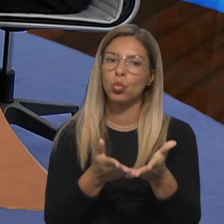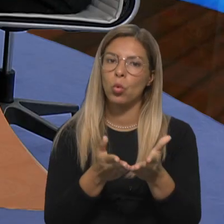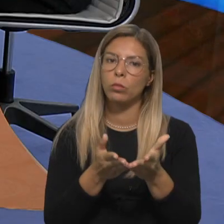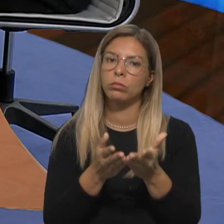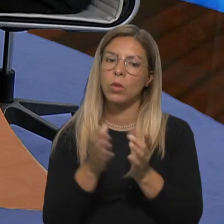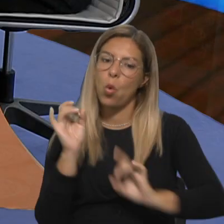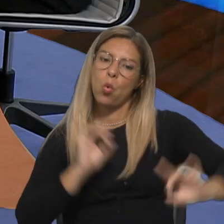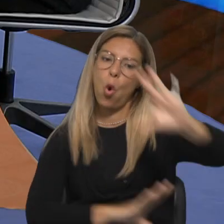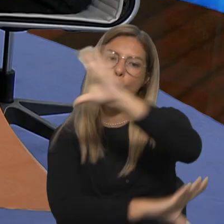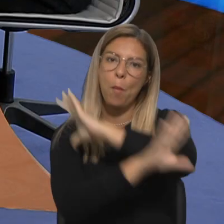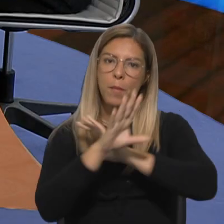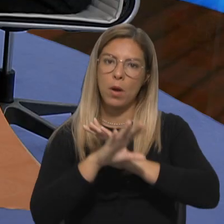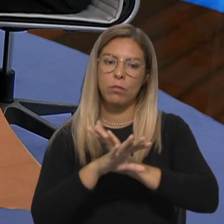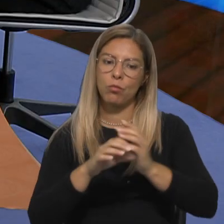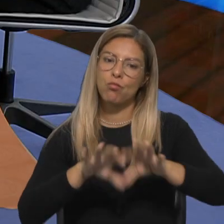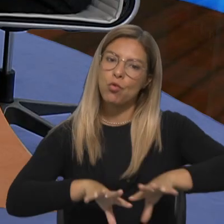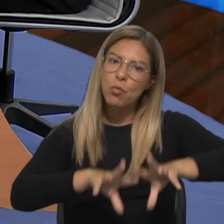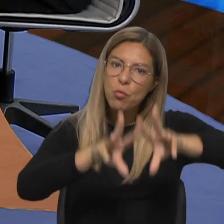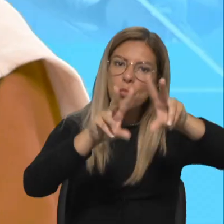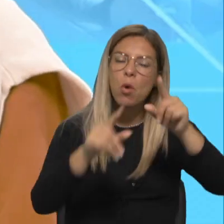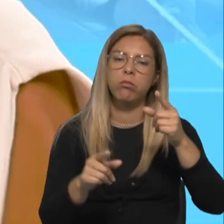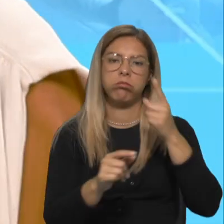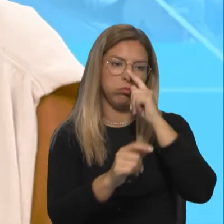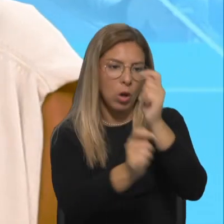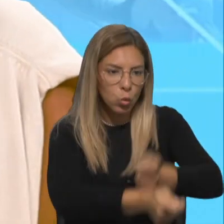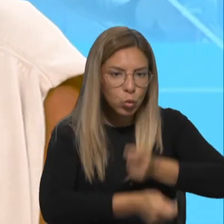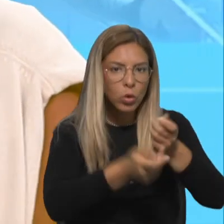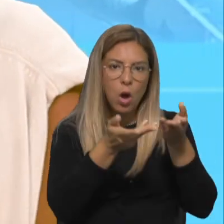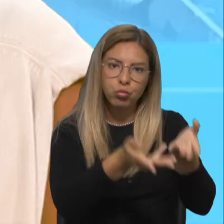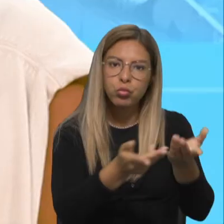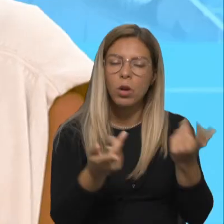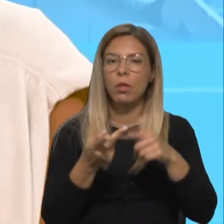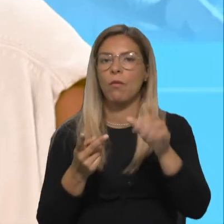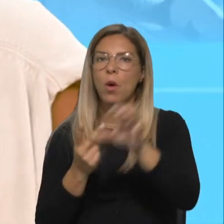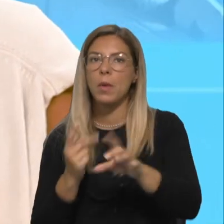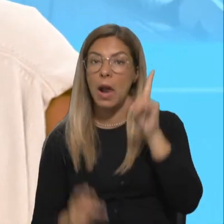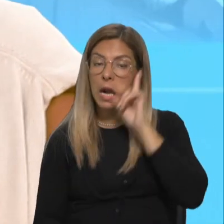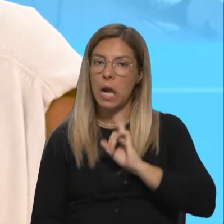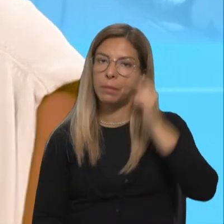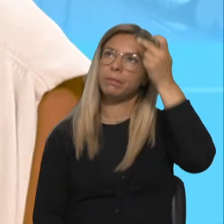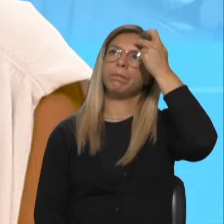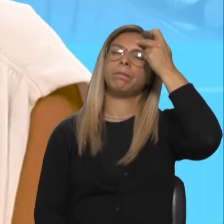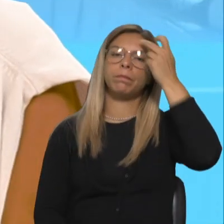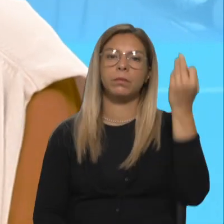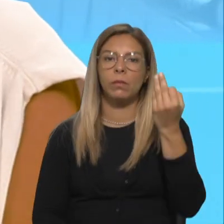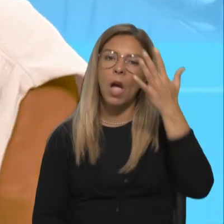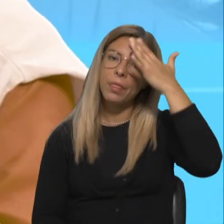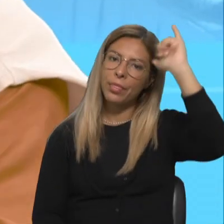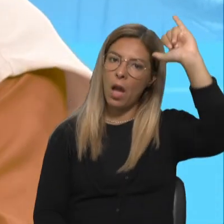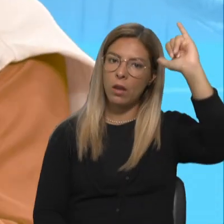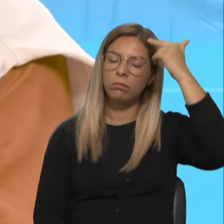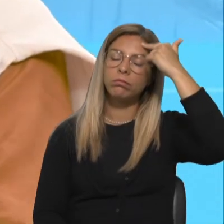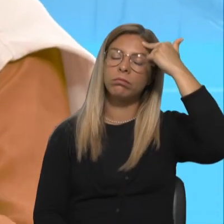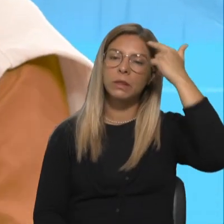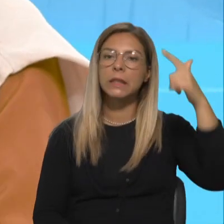medieval, ajudando a agricultura. E Chiara teve esta ideia, esta percepção de um